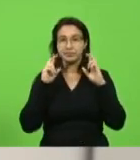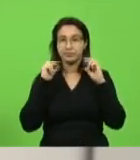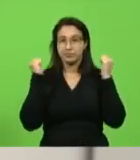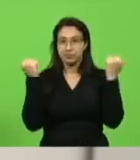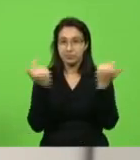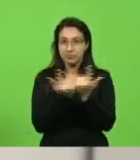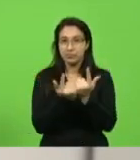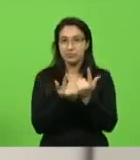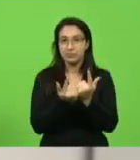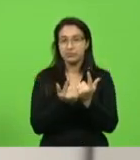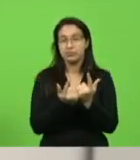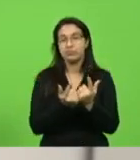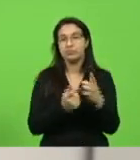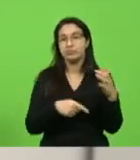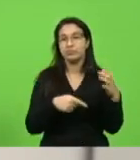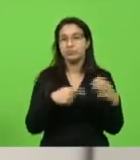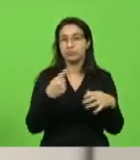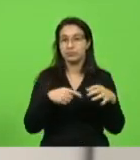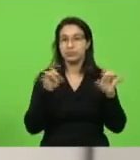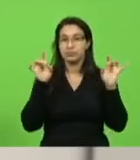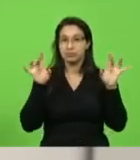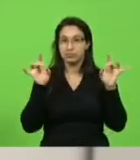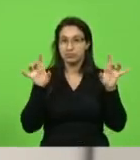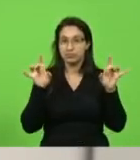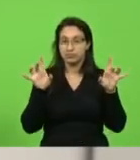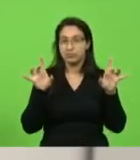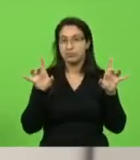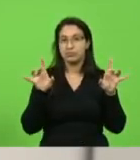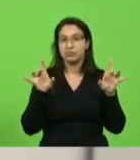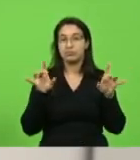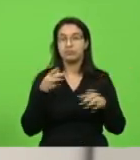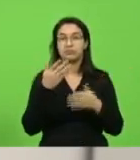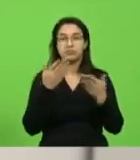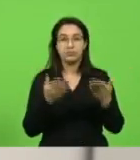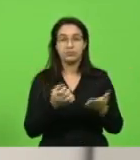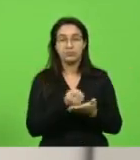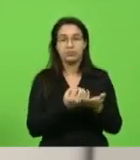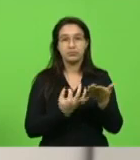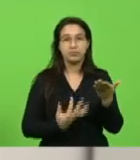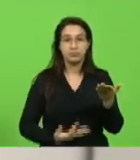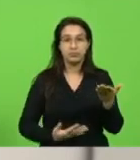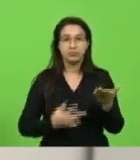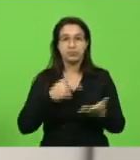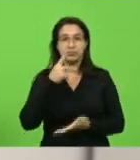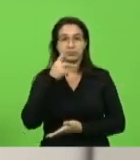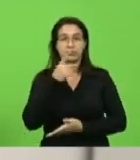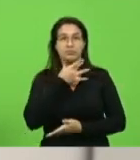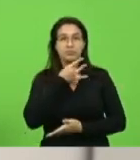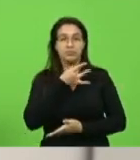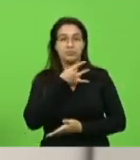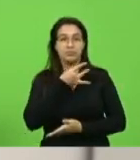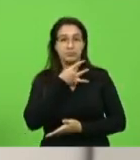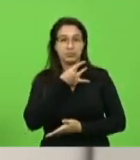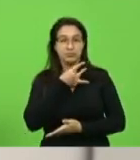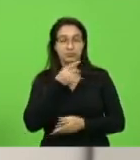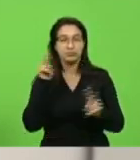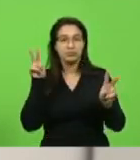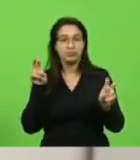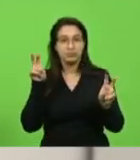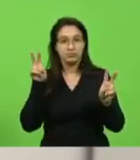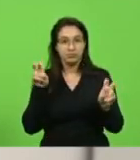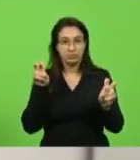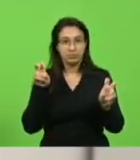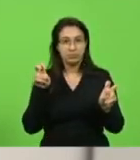comissão especial, tendo como relator o deputado Valdir Cobalcini, sob a epígrafe, abre aspas,